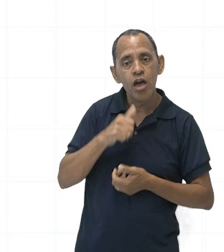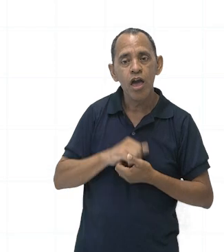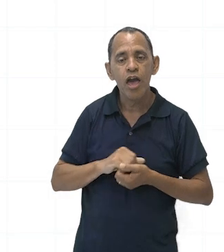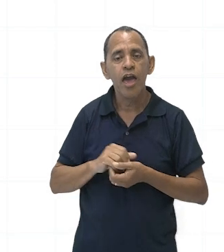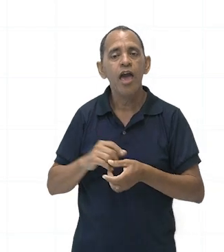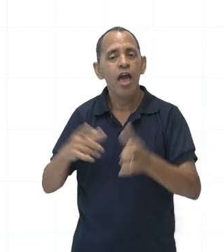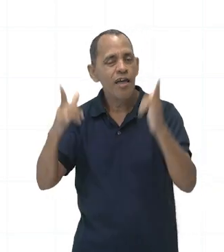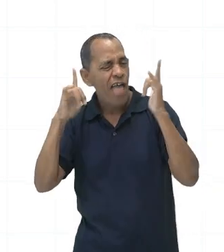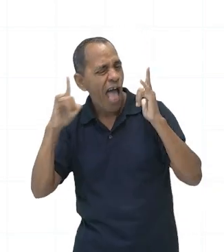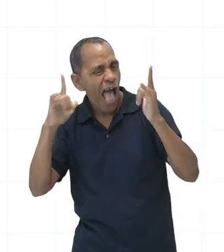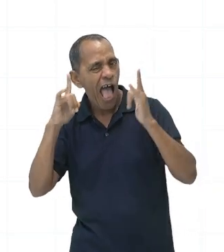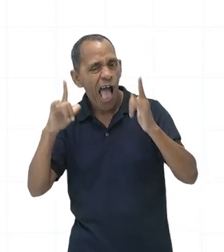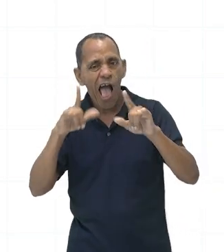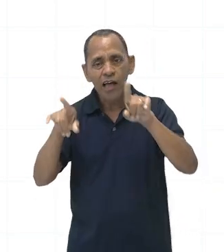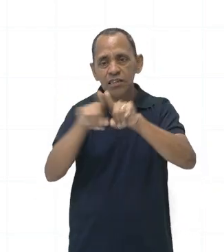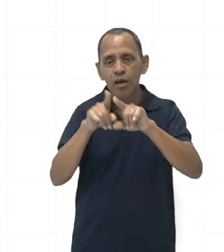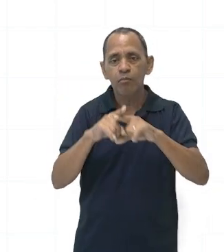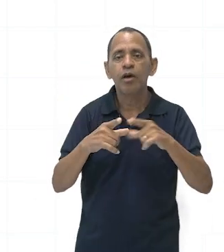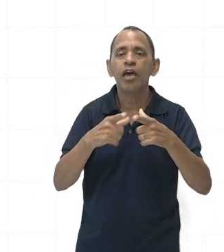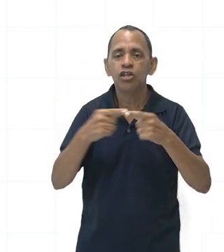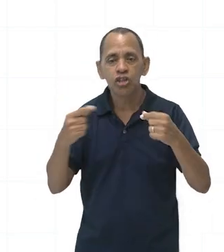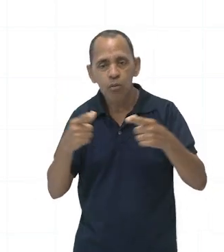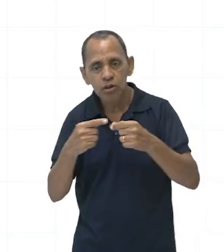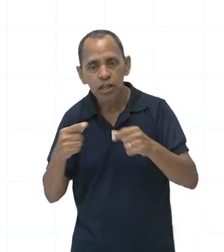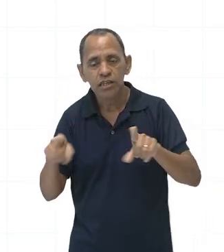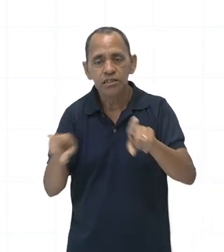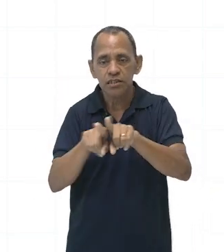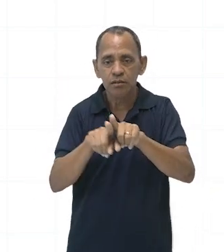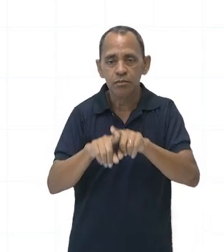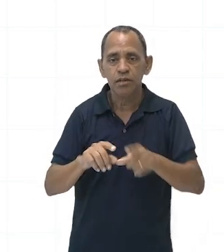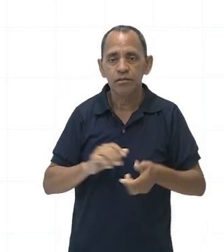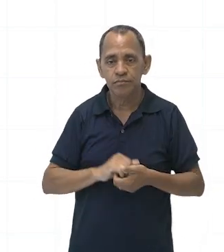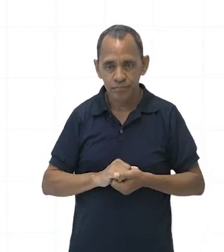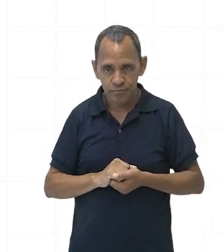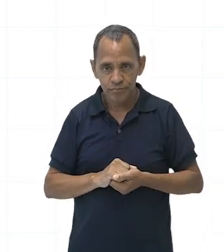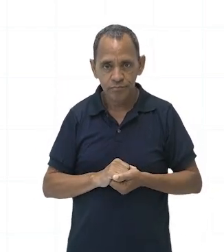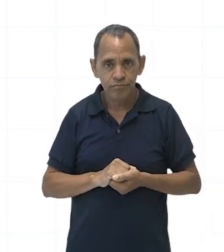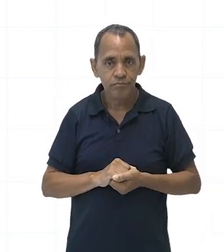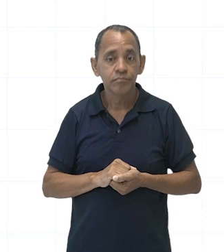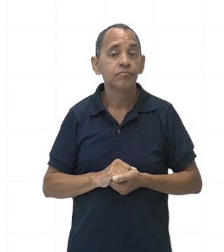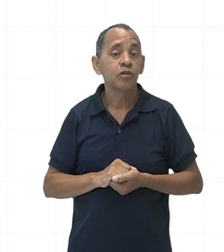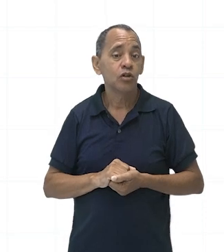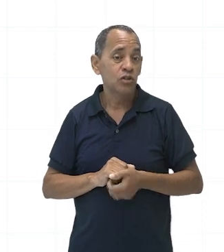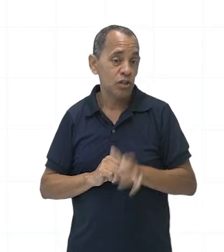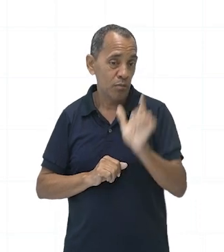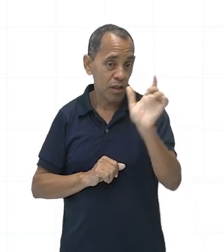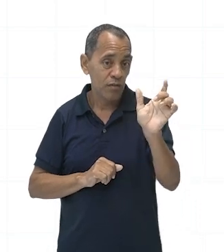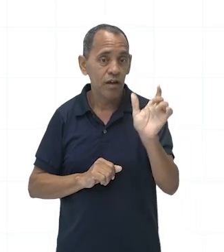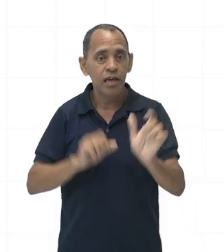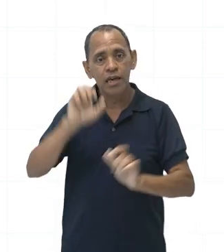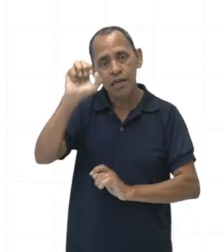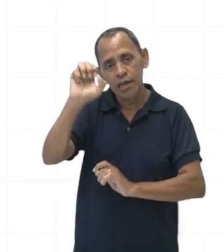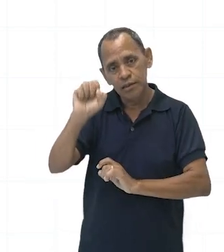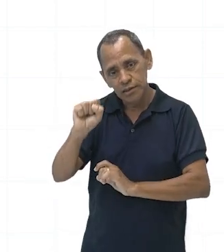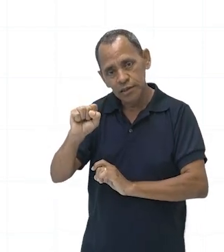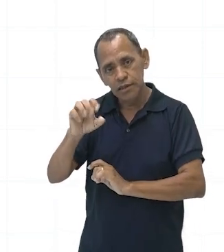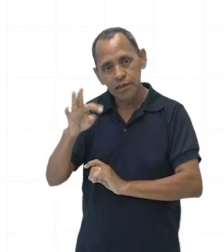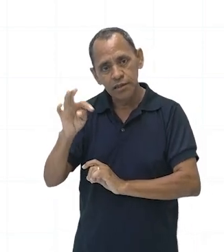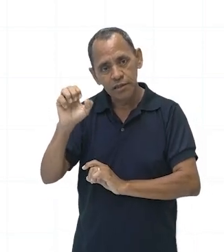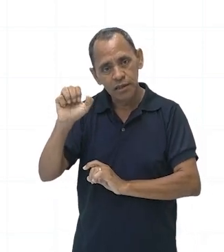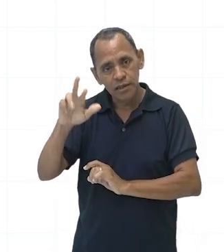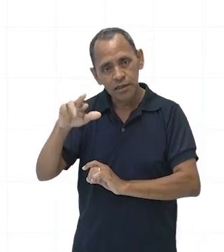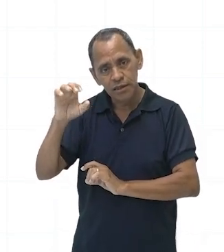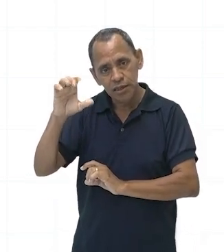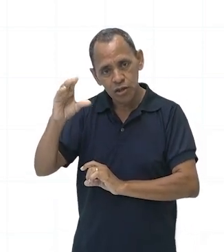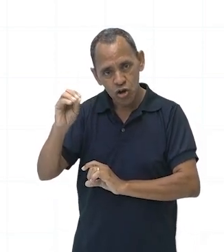roqueiros, japoneses e assim por diante, tá? Então, o estereótipo está relacionado a essa questão da padronização que a